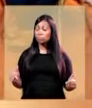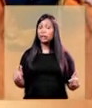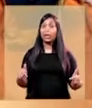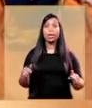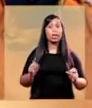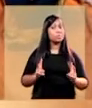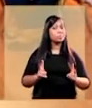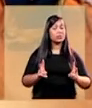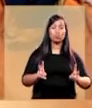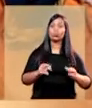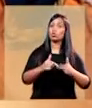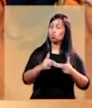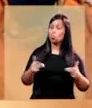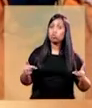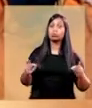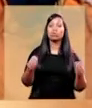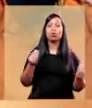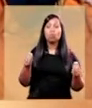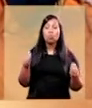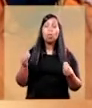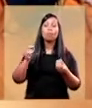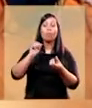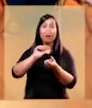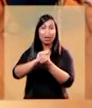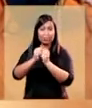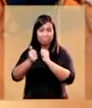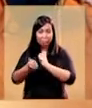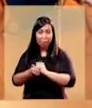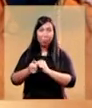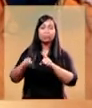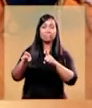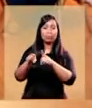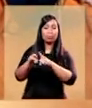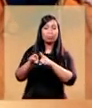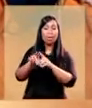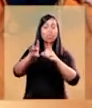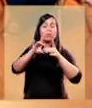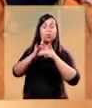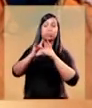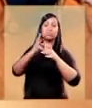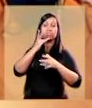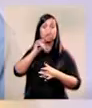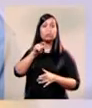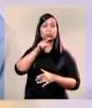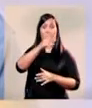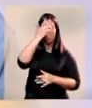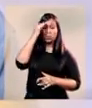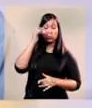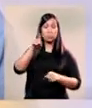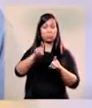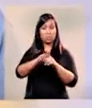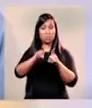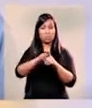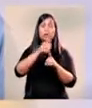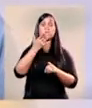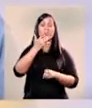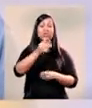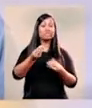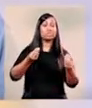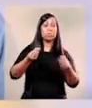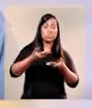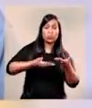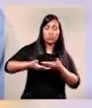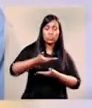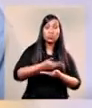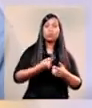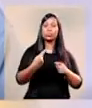mesma coisa, né? Depende de como isso. aquele... Da vinculação, da adaptação dessa criança com o casal e do casal também com essa criança,